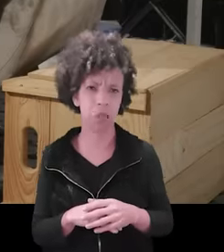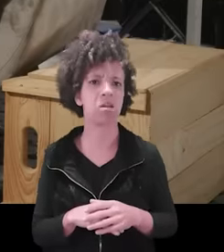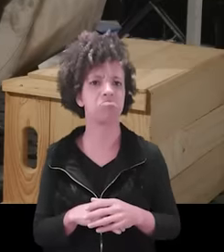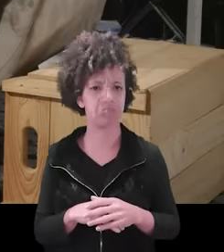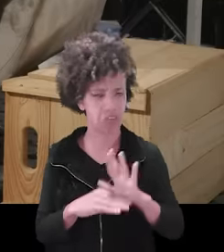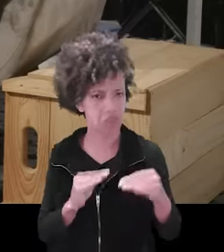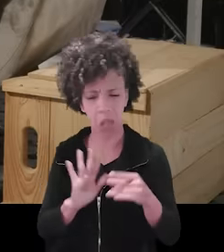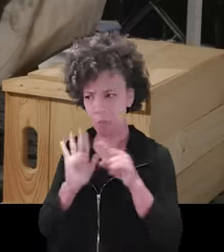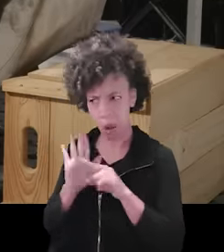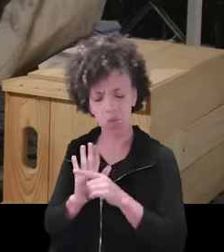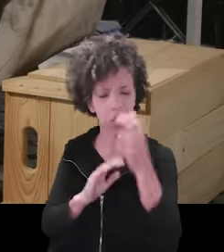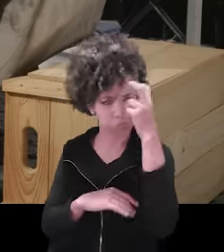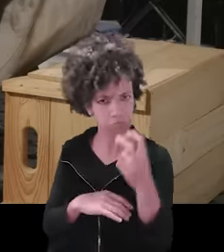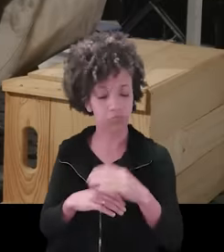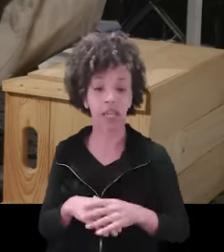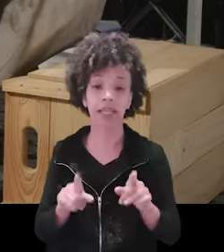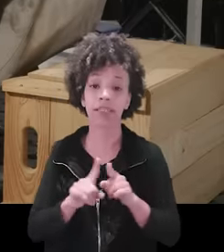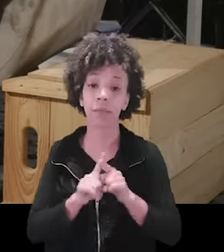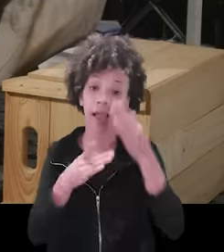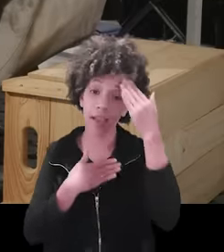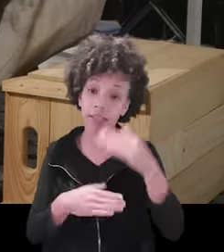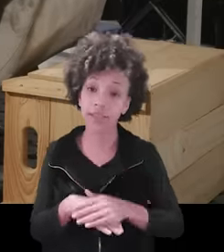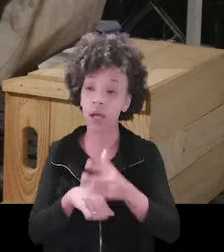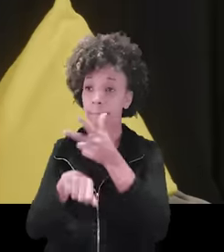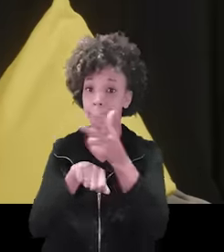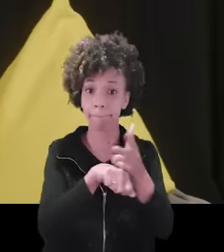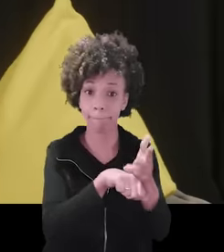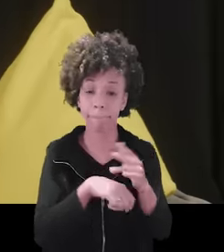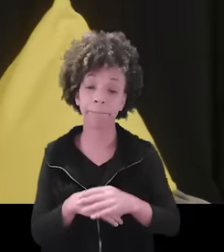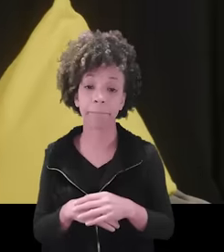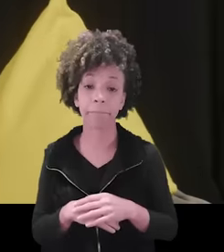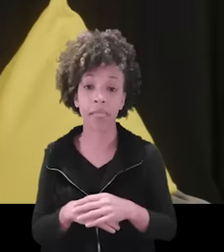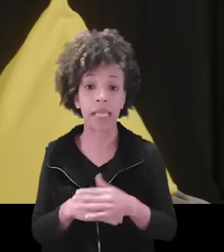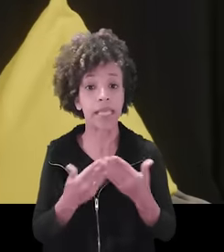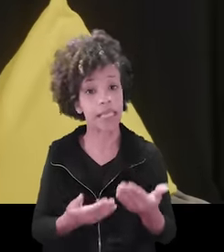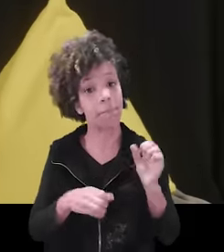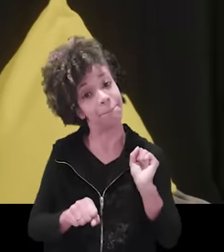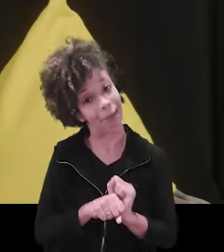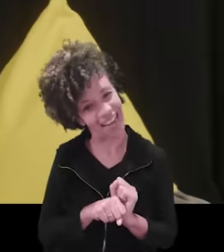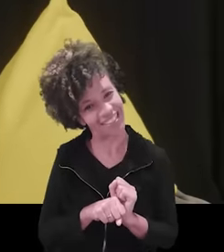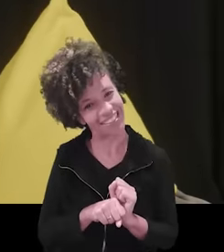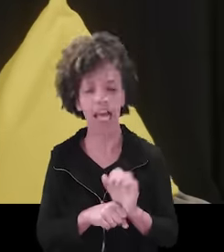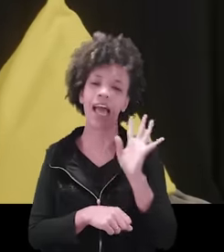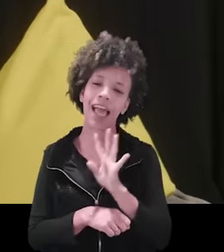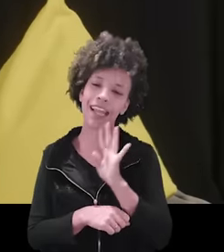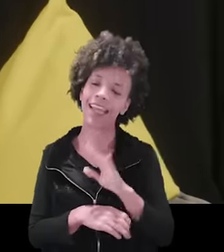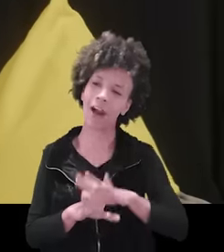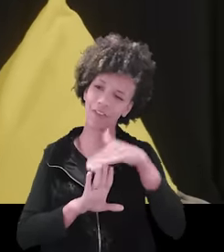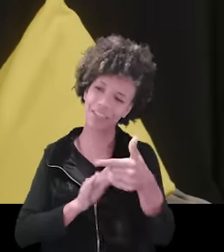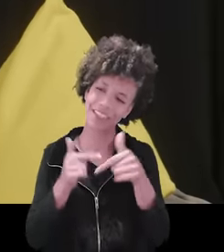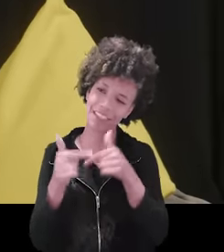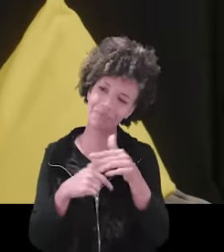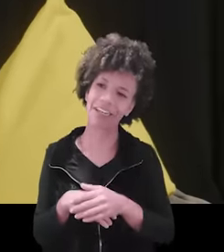primeira vez você vir água velho outras coloca agradecer ao pessoal da das câmeras aí que mesmo paradas é